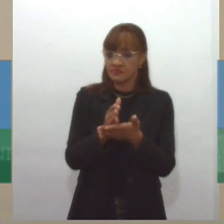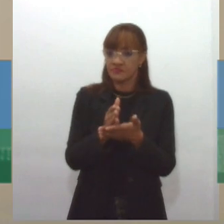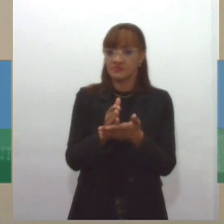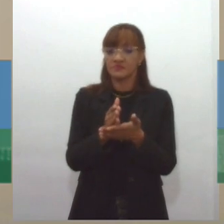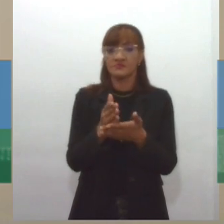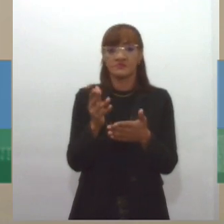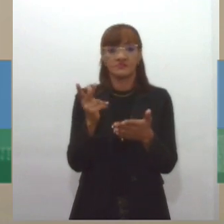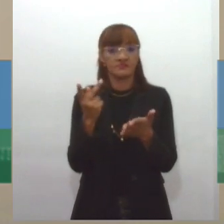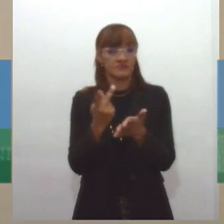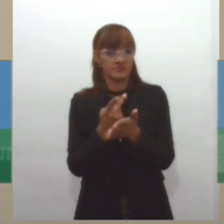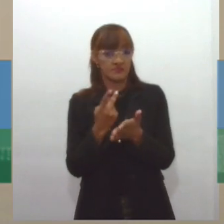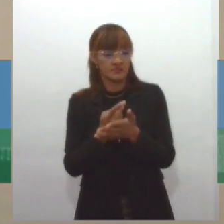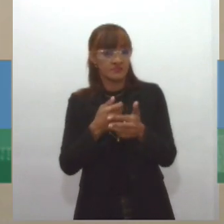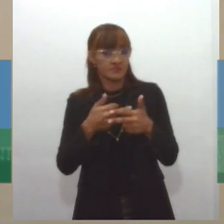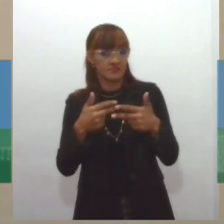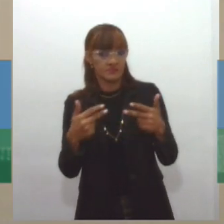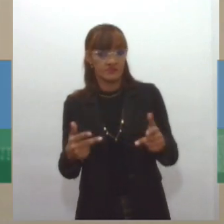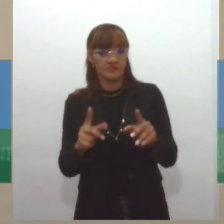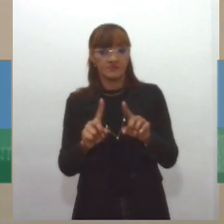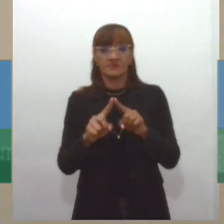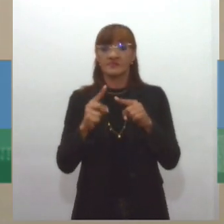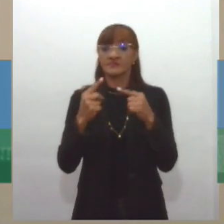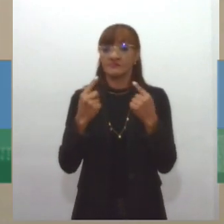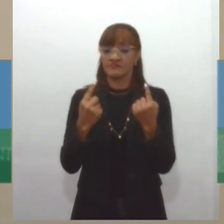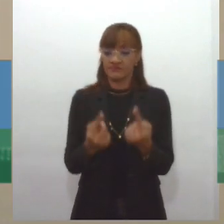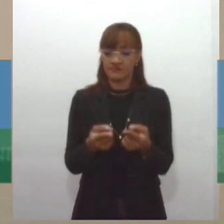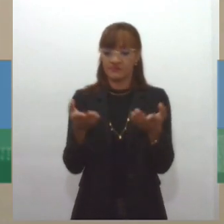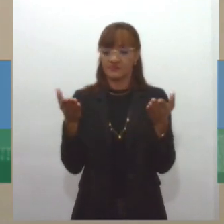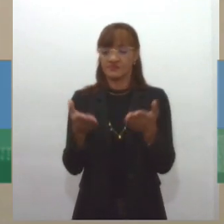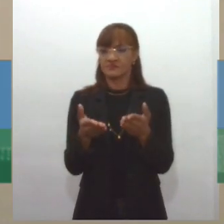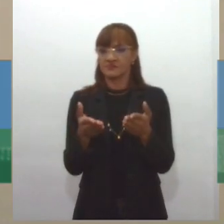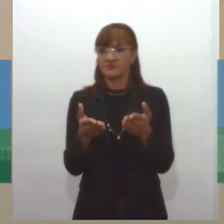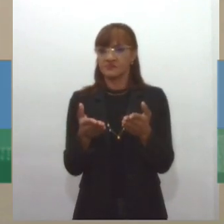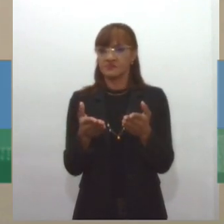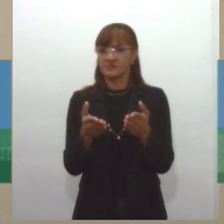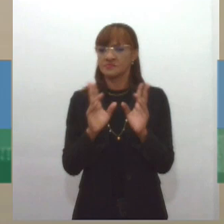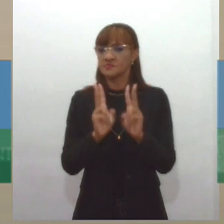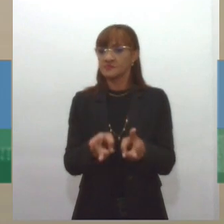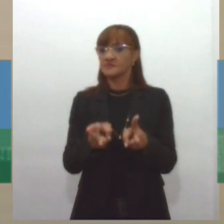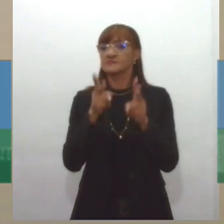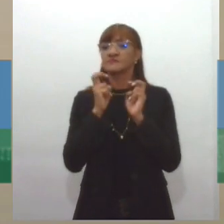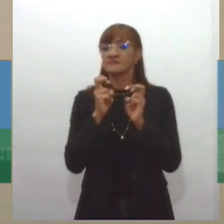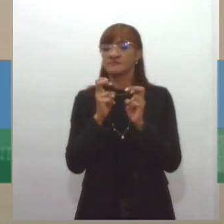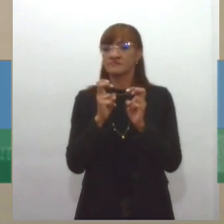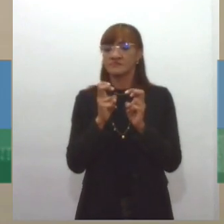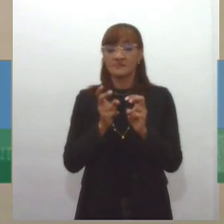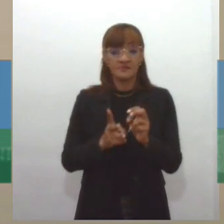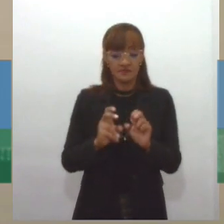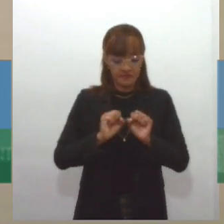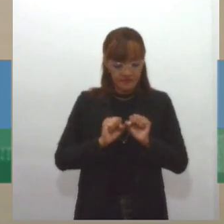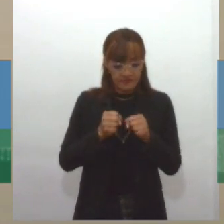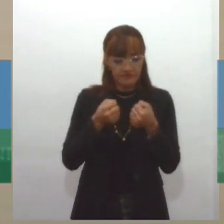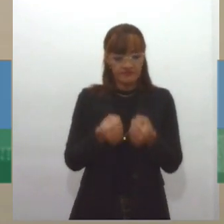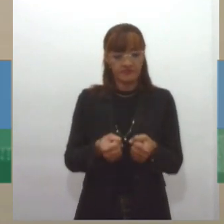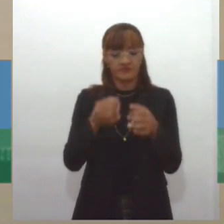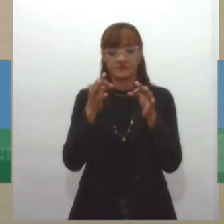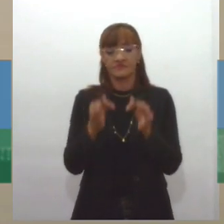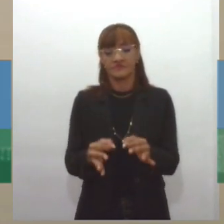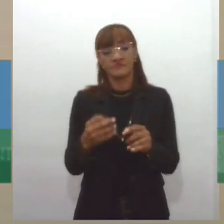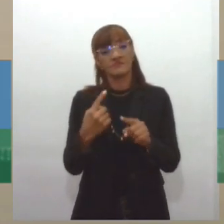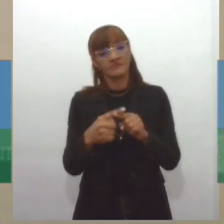municipal, mas ficam no modo alerta, buscando acertar o máximo, porque sabe que tem uma legislação com